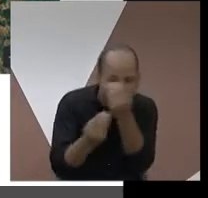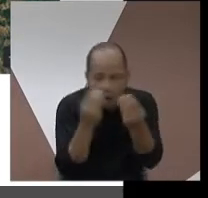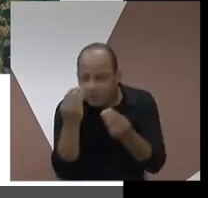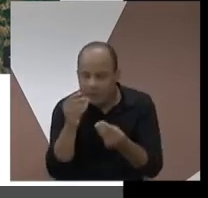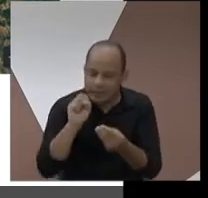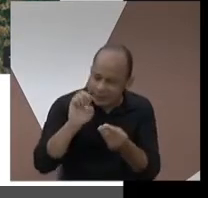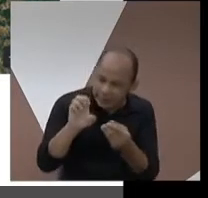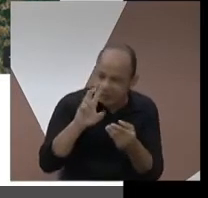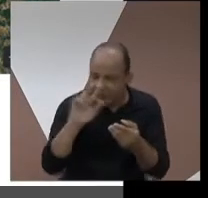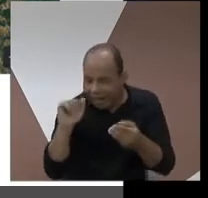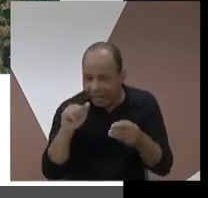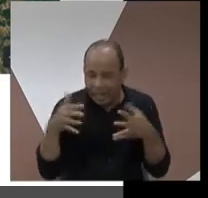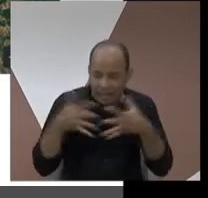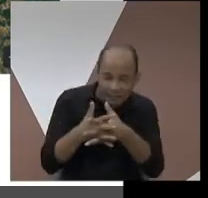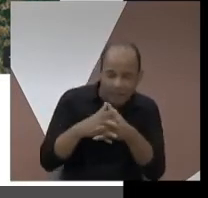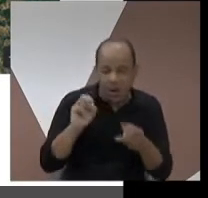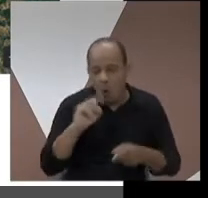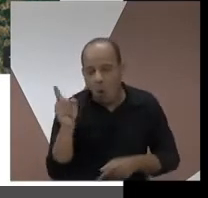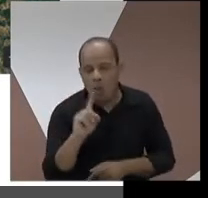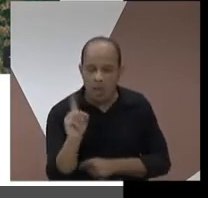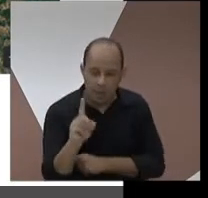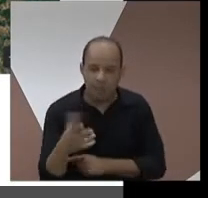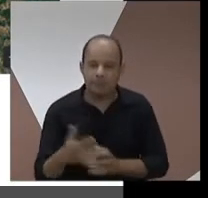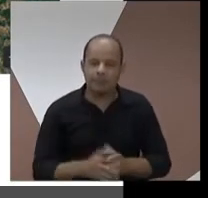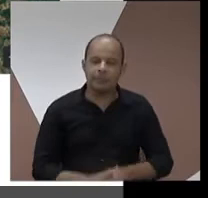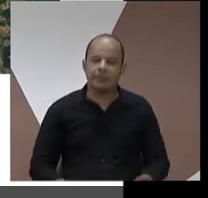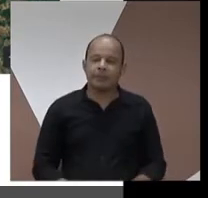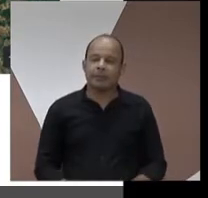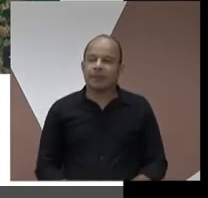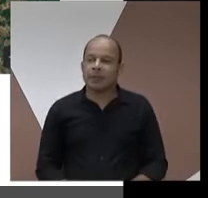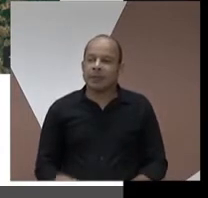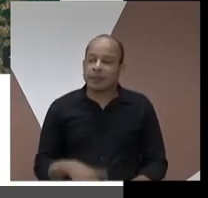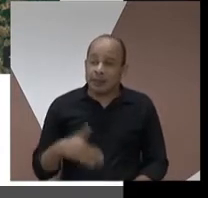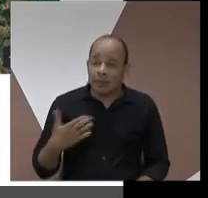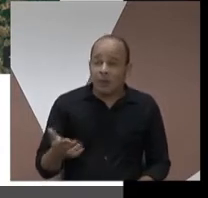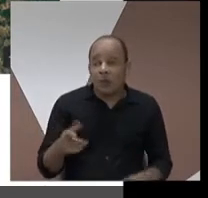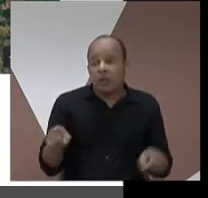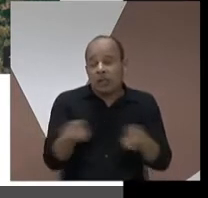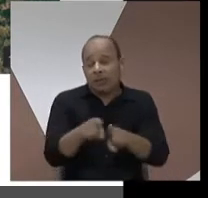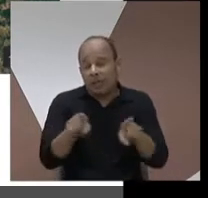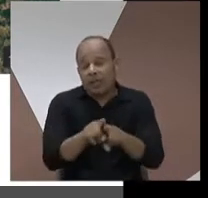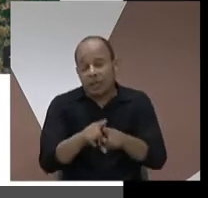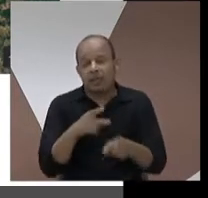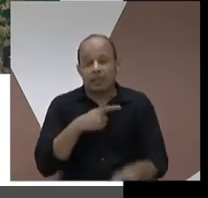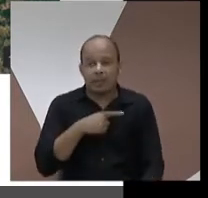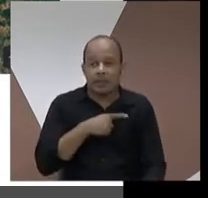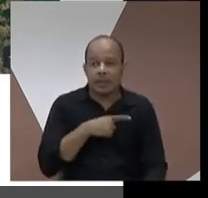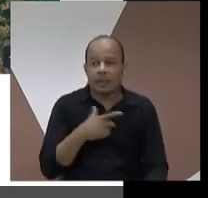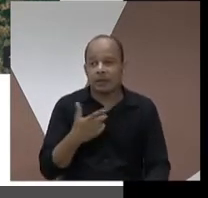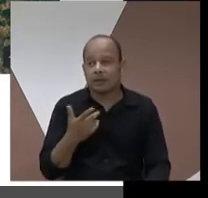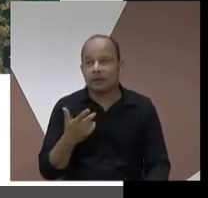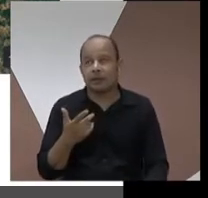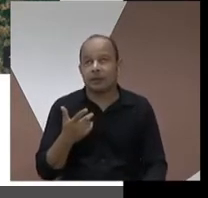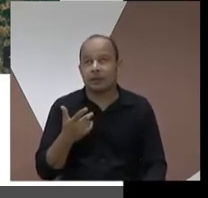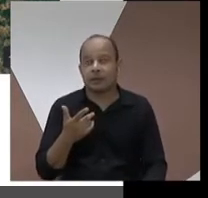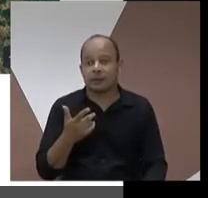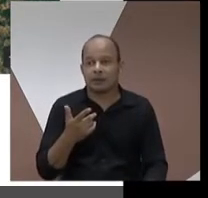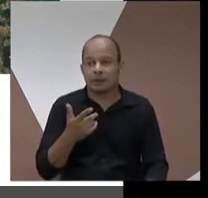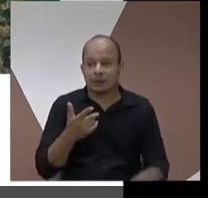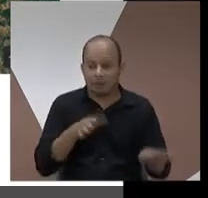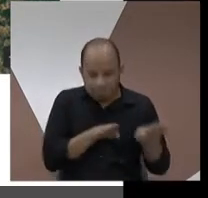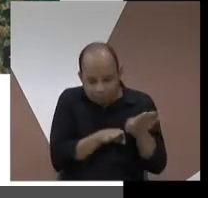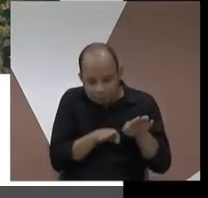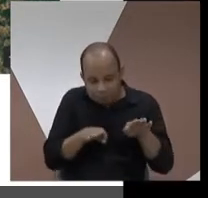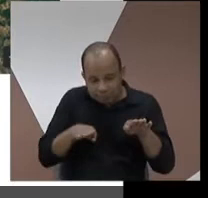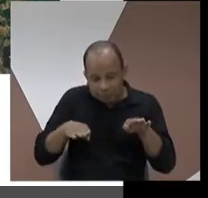né? Ainda que num primeiro desenho, aparentemente, não. Ele passa dentro, integralmente, uma parte no meio do Parque do